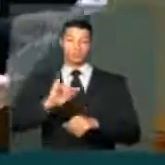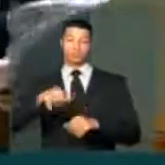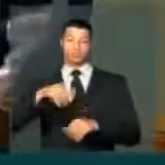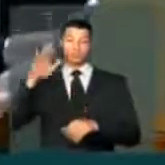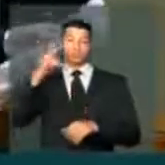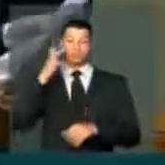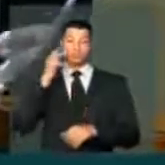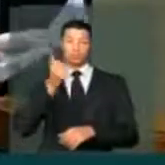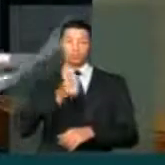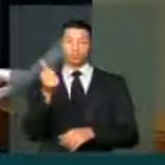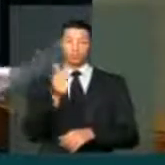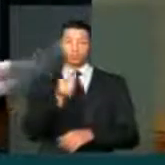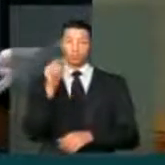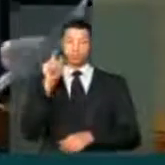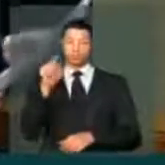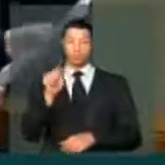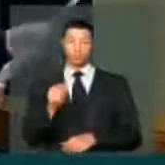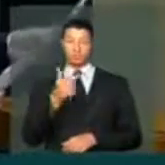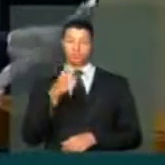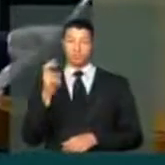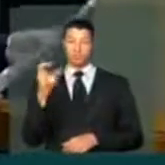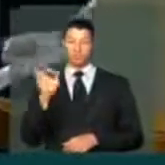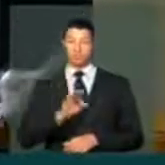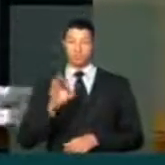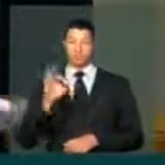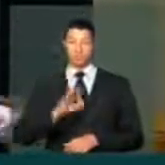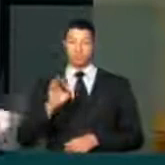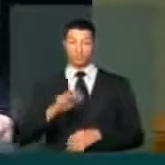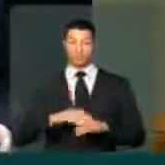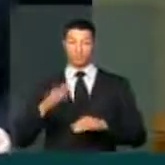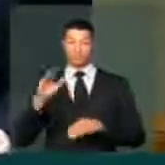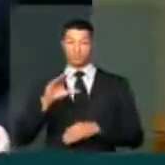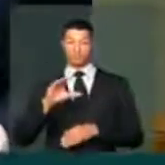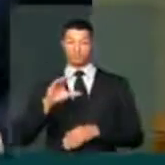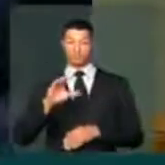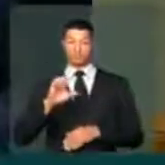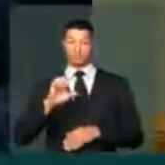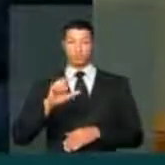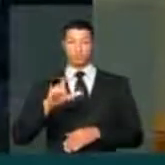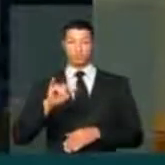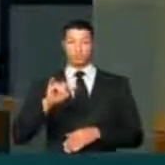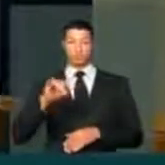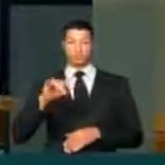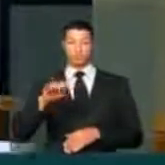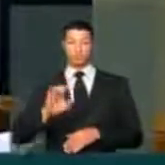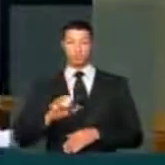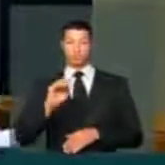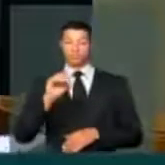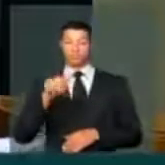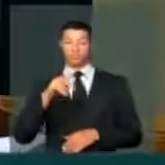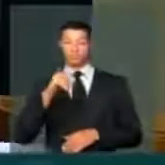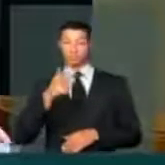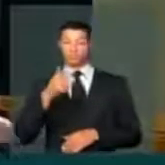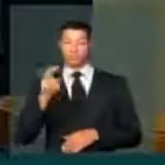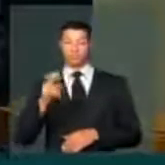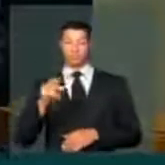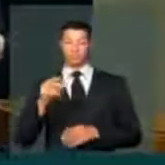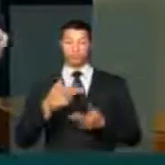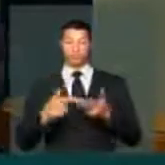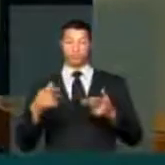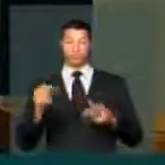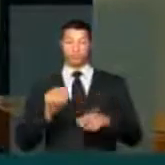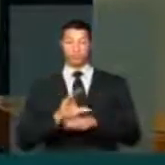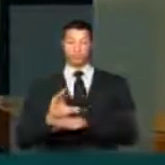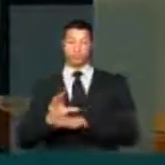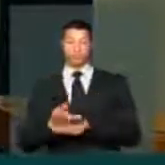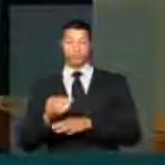para 11,25%. Ou seja, aumentou a Selic em 0,25 pontos percentuais, coisa que durante